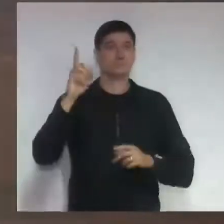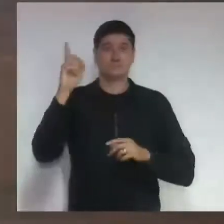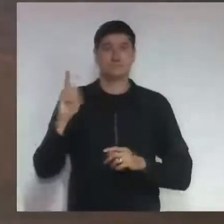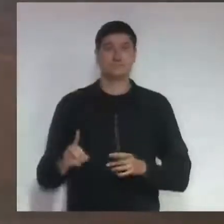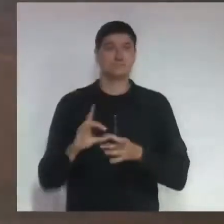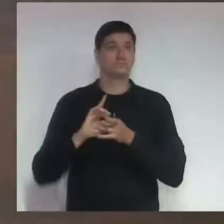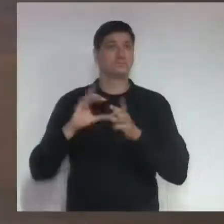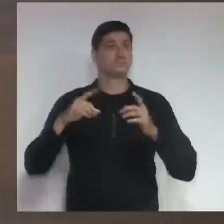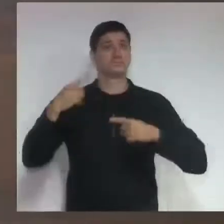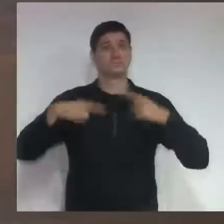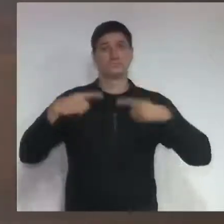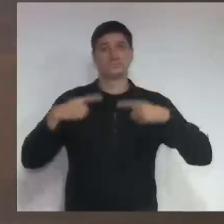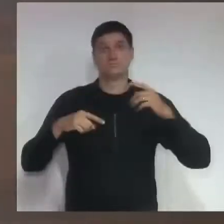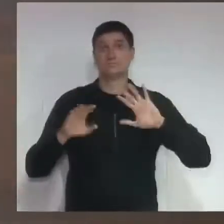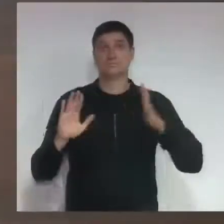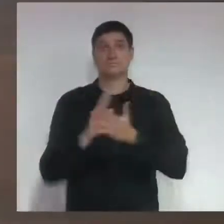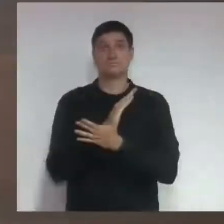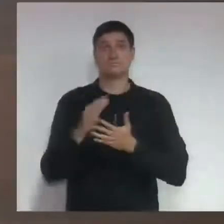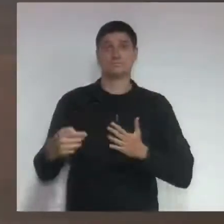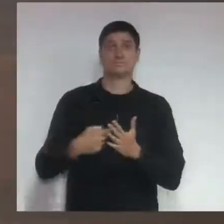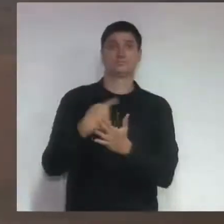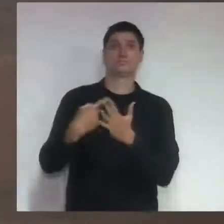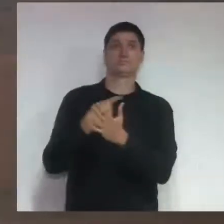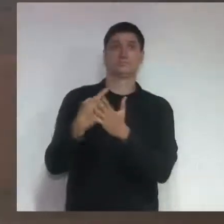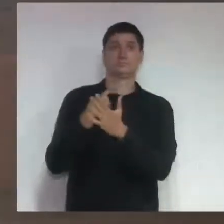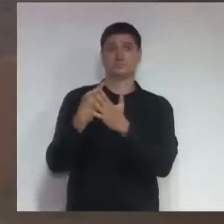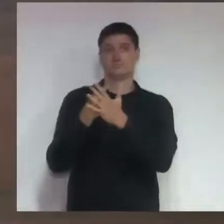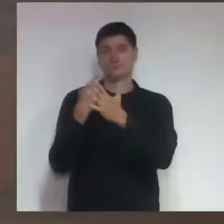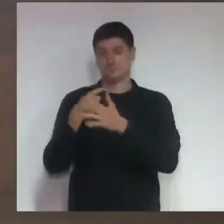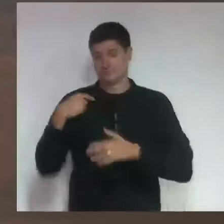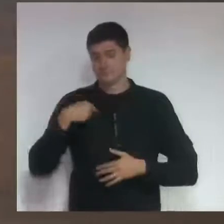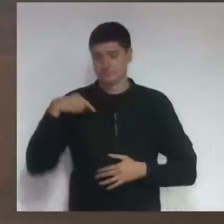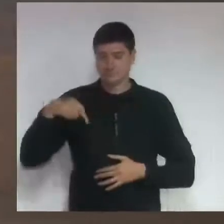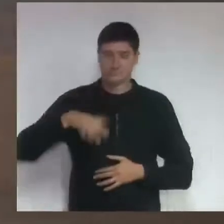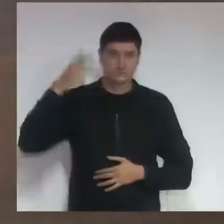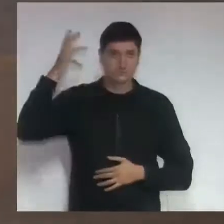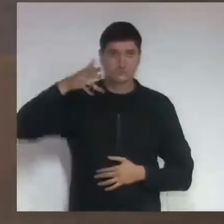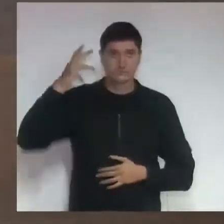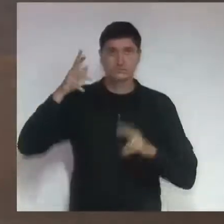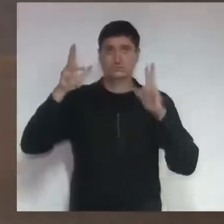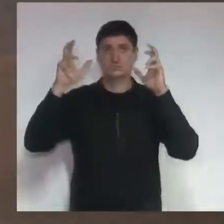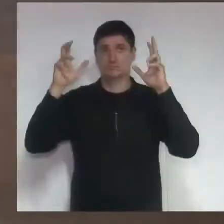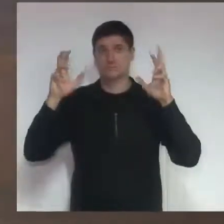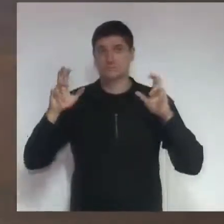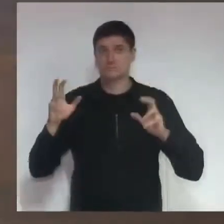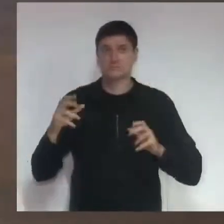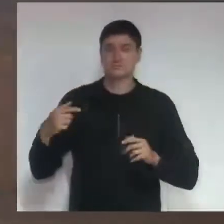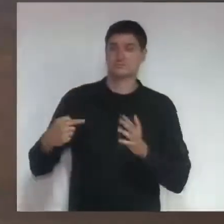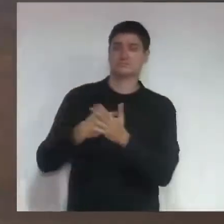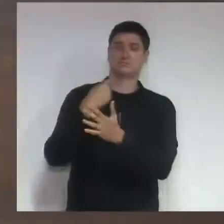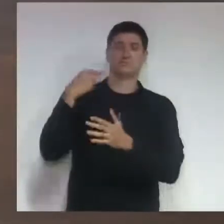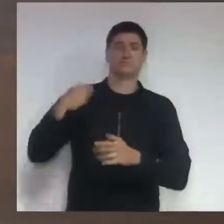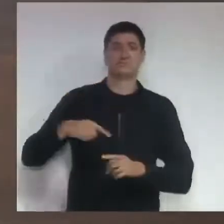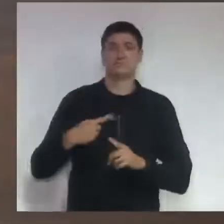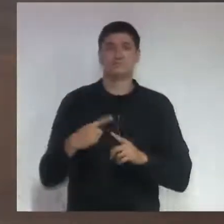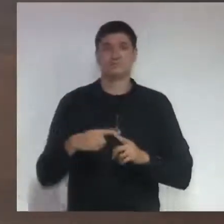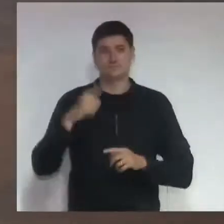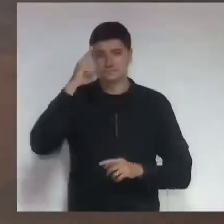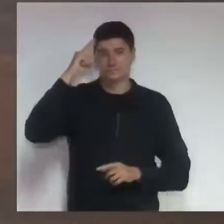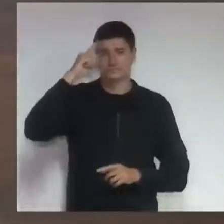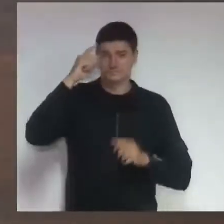algumas pessoas, às vezes, me questionam, eu faço questão de usar a tribuna para falar de datas comemorativas. E essa